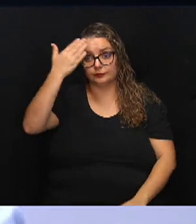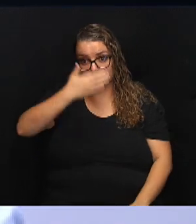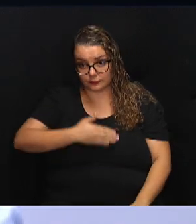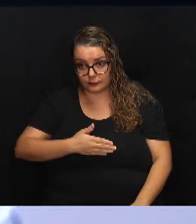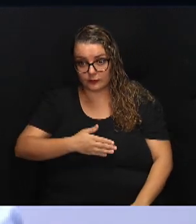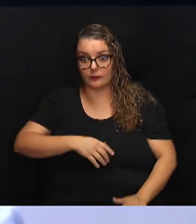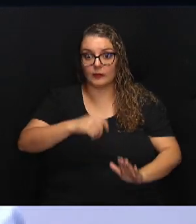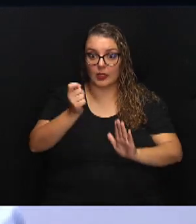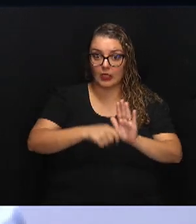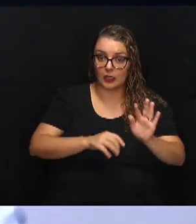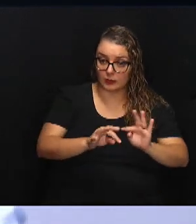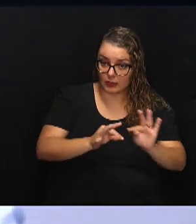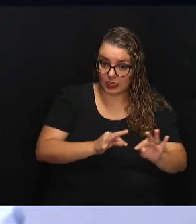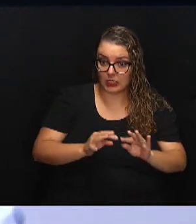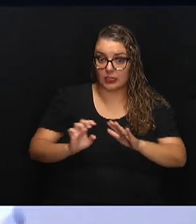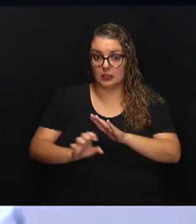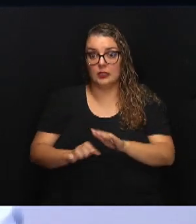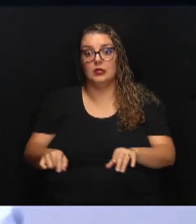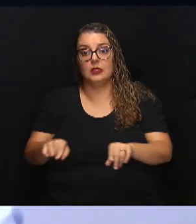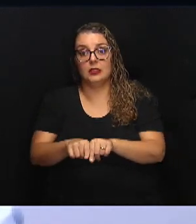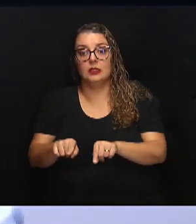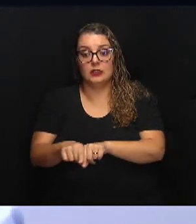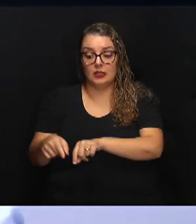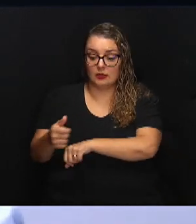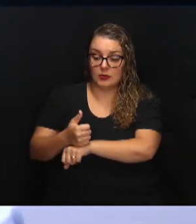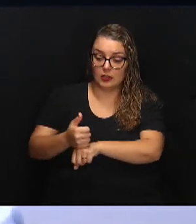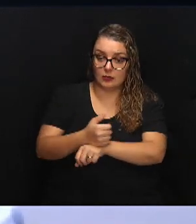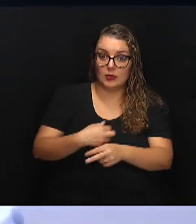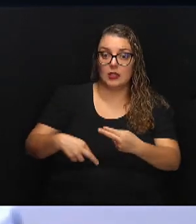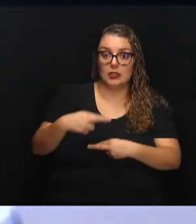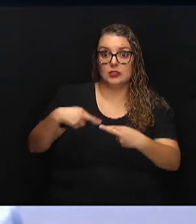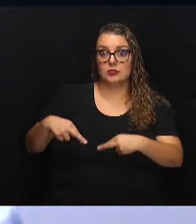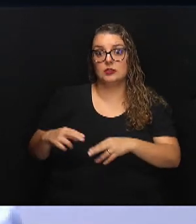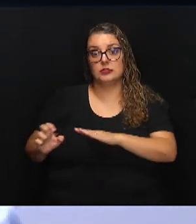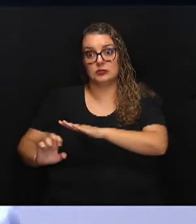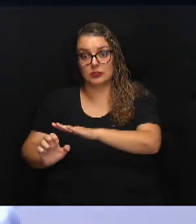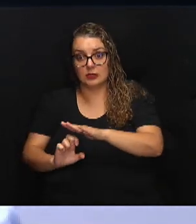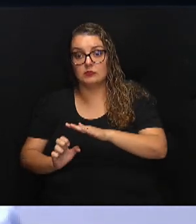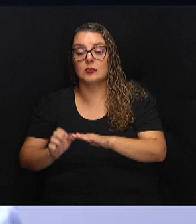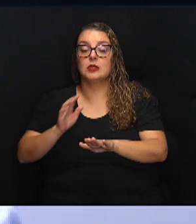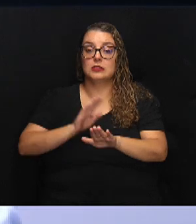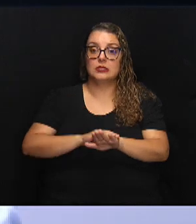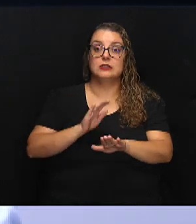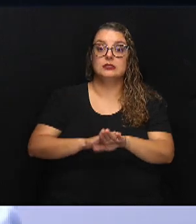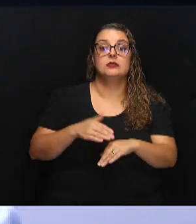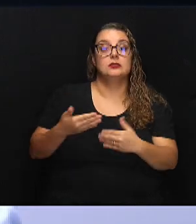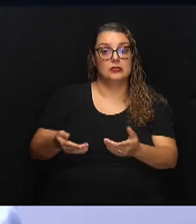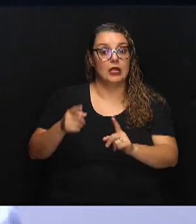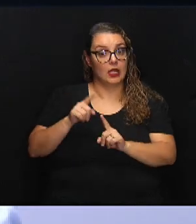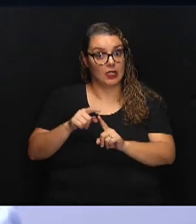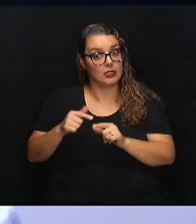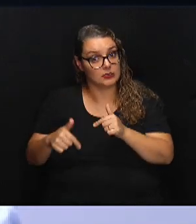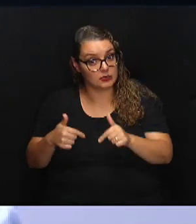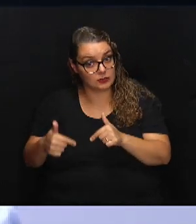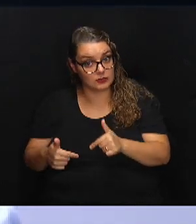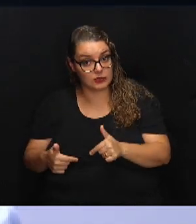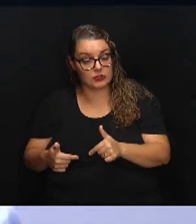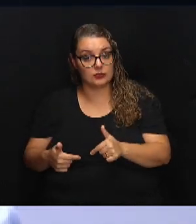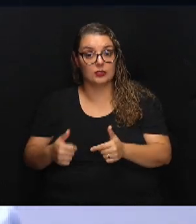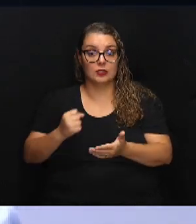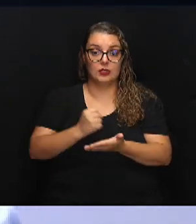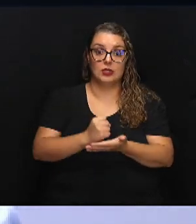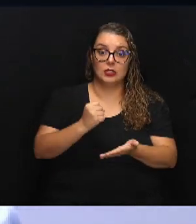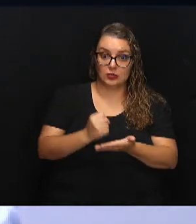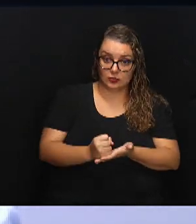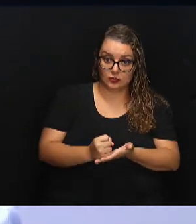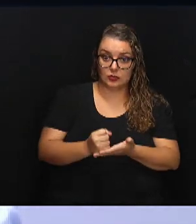capacidade técnica da empresa e dos profissionais atrelados à empresa para exercer esse tipo de trabalho. Então a contratação ela